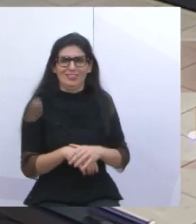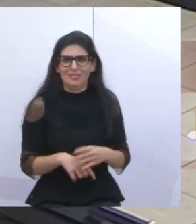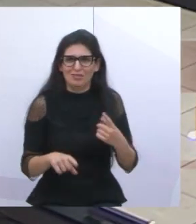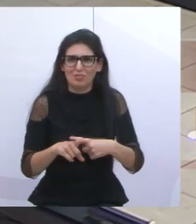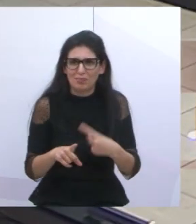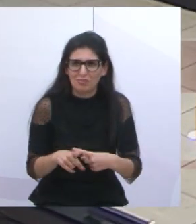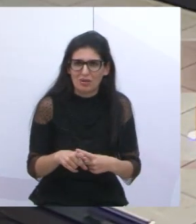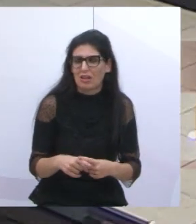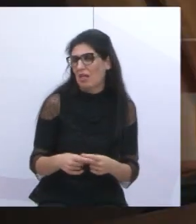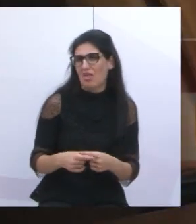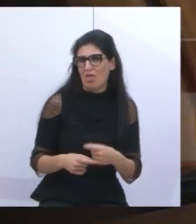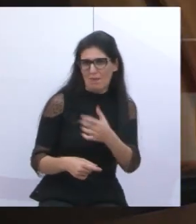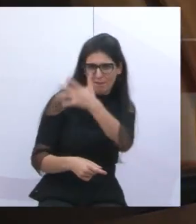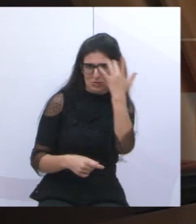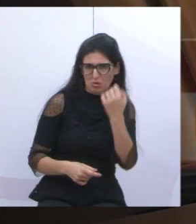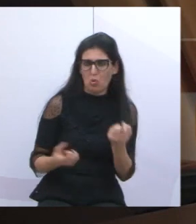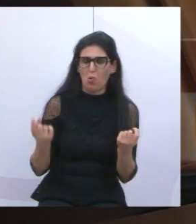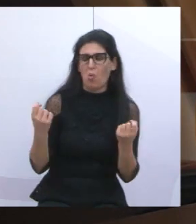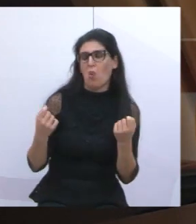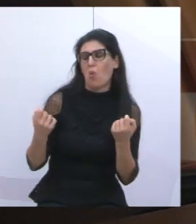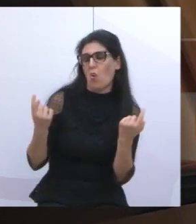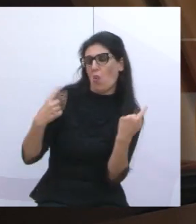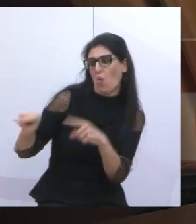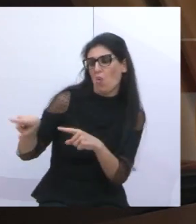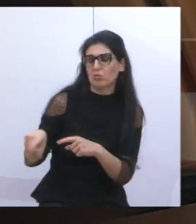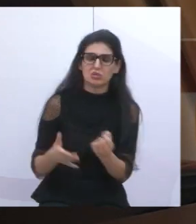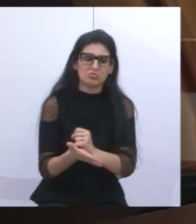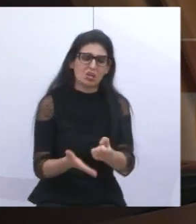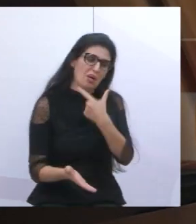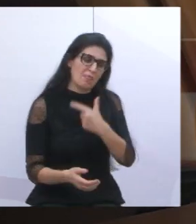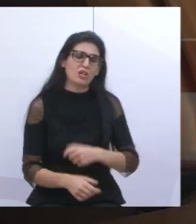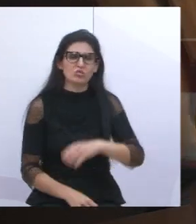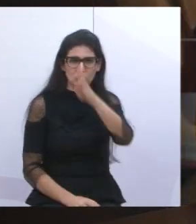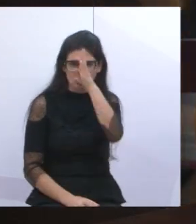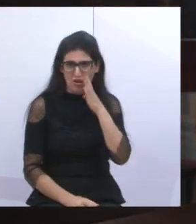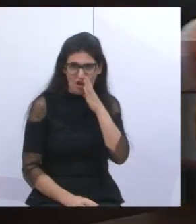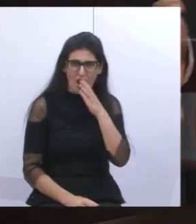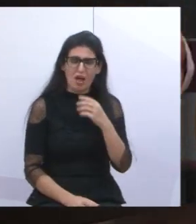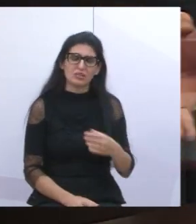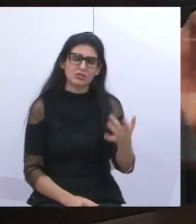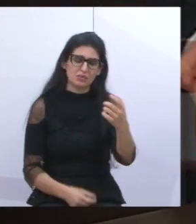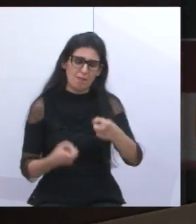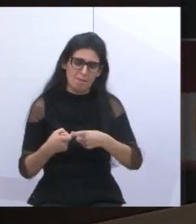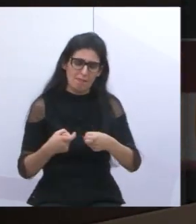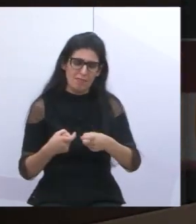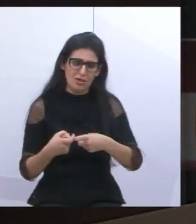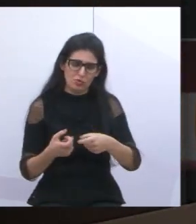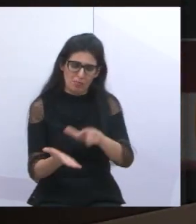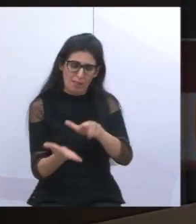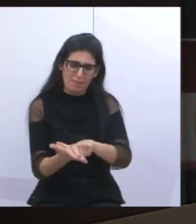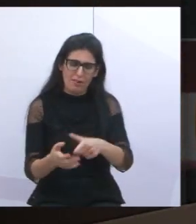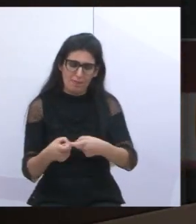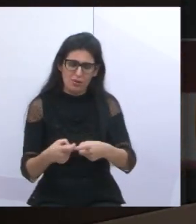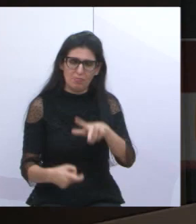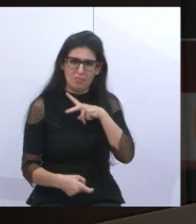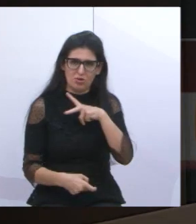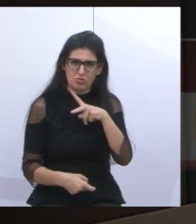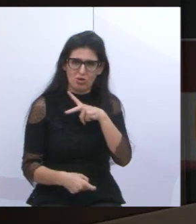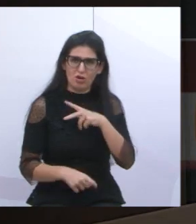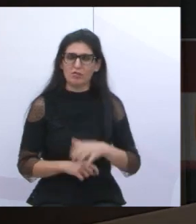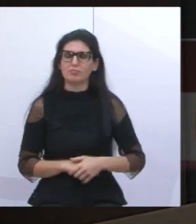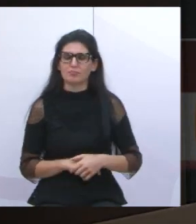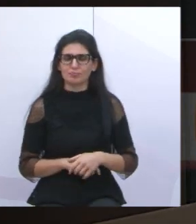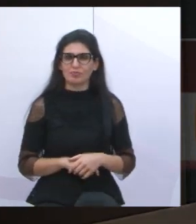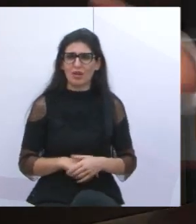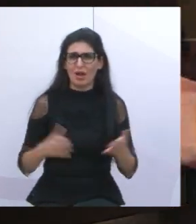era contra o veto do fornecimento de remédio, porque dizia que todos tinham que receber, inclusive quem tinha condições de